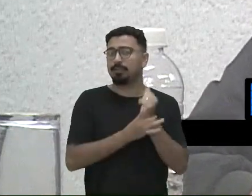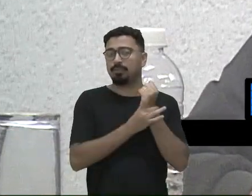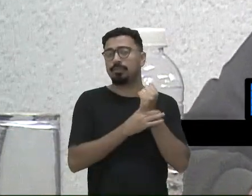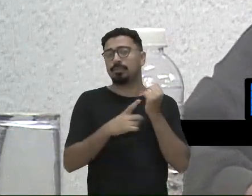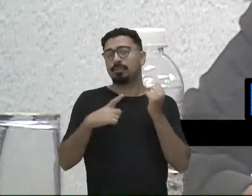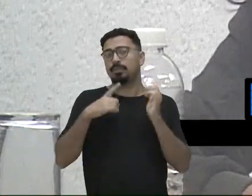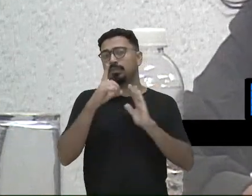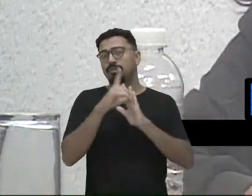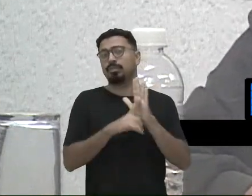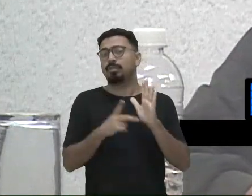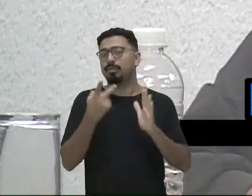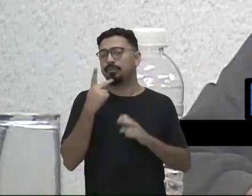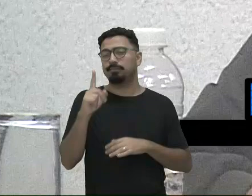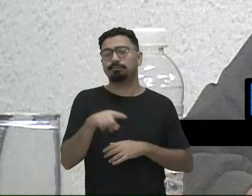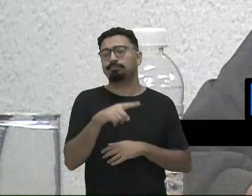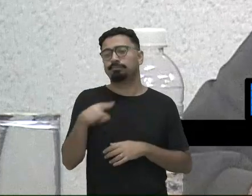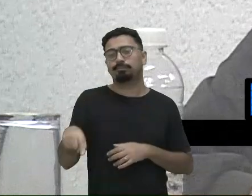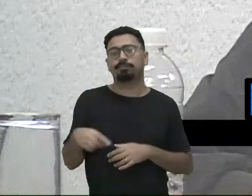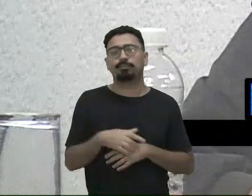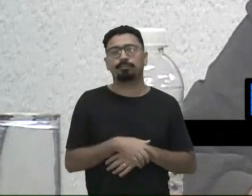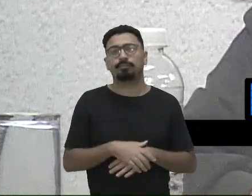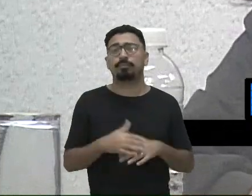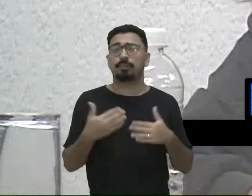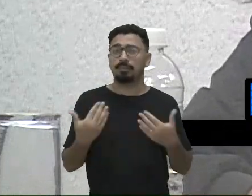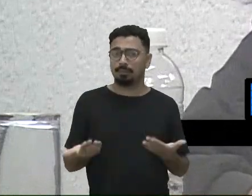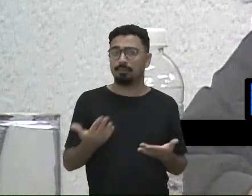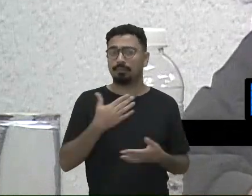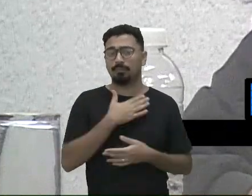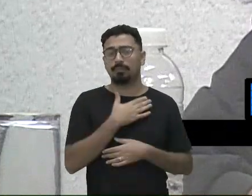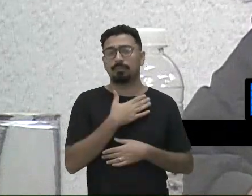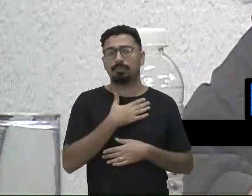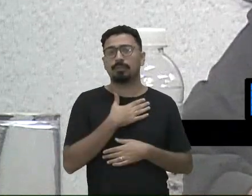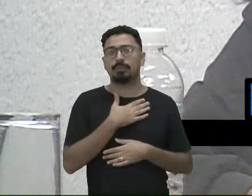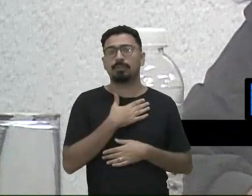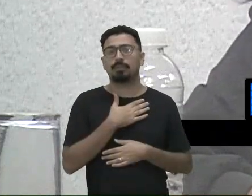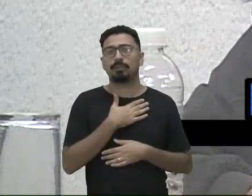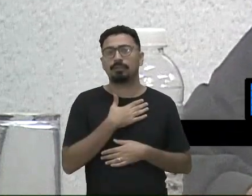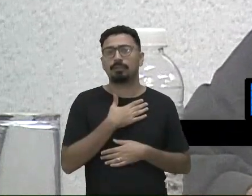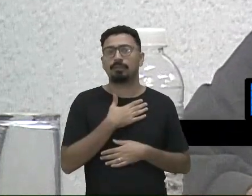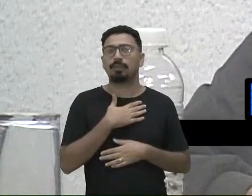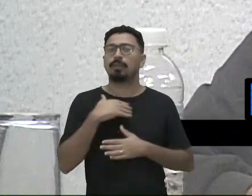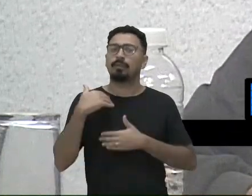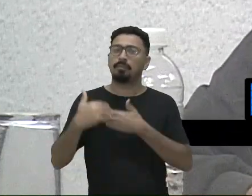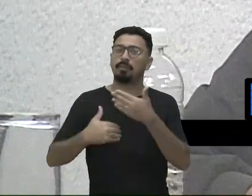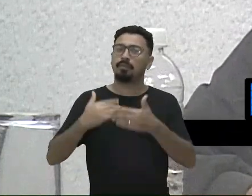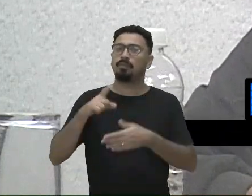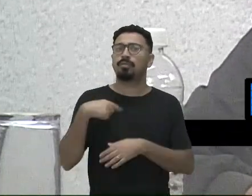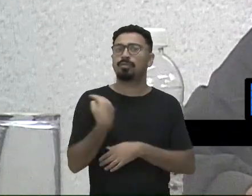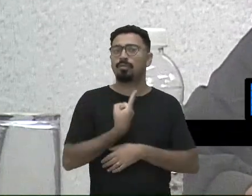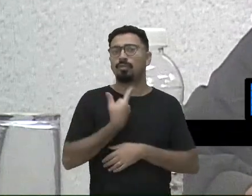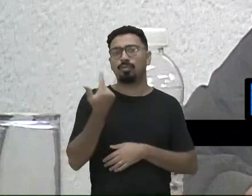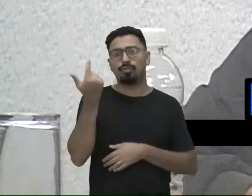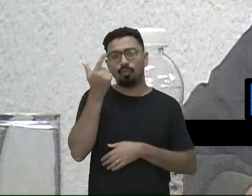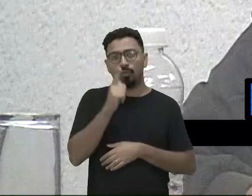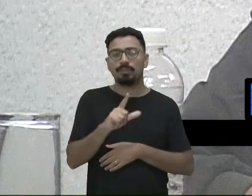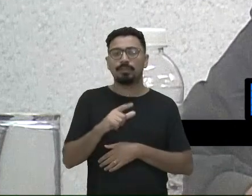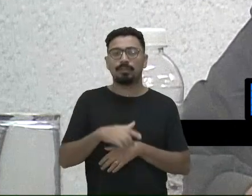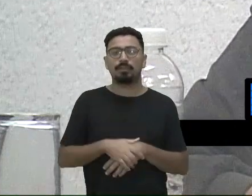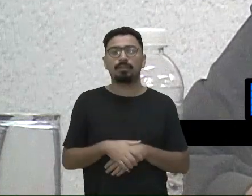direitos negam eles para nós. Então, para mim, é um grande avanço que a gente tenha conseguido